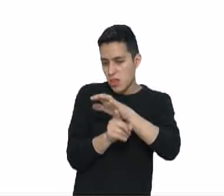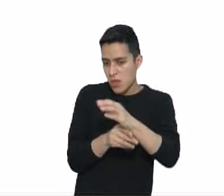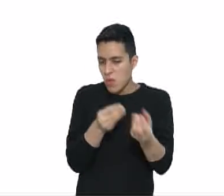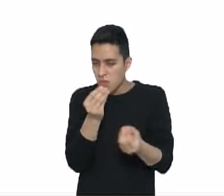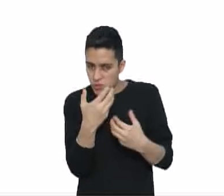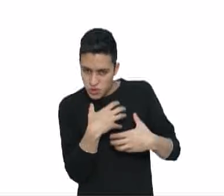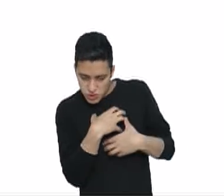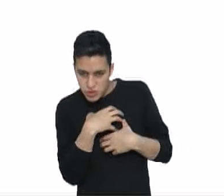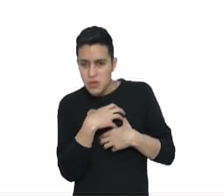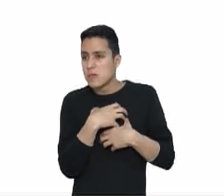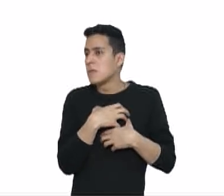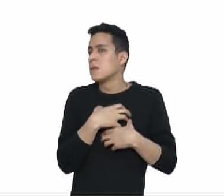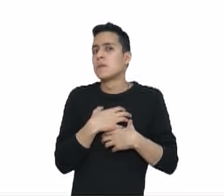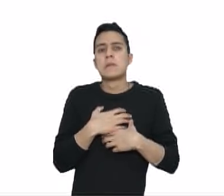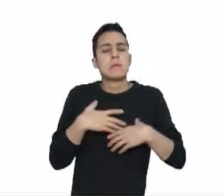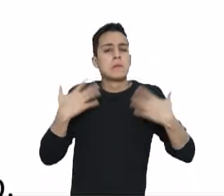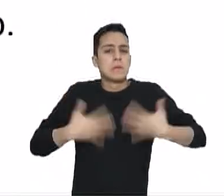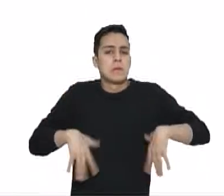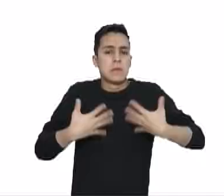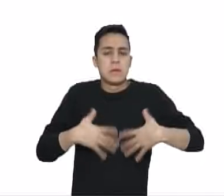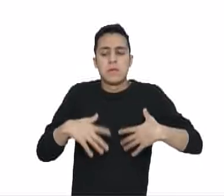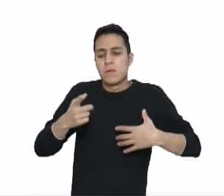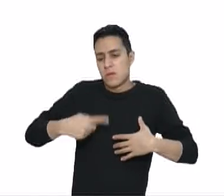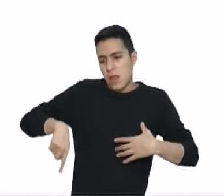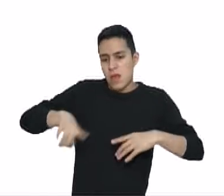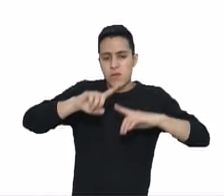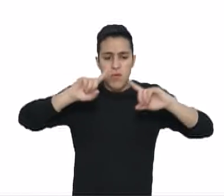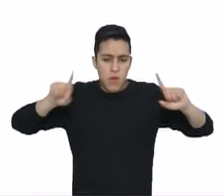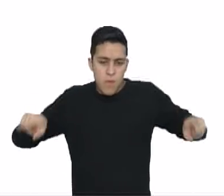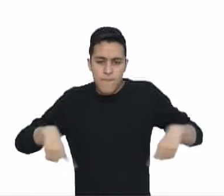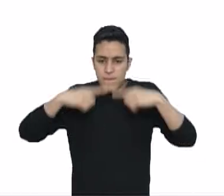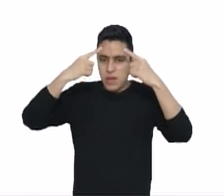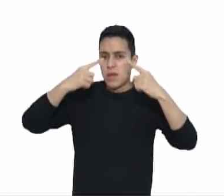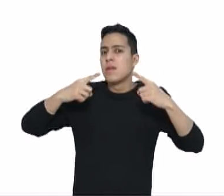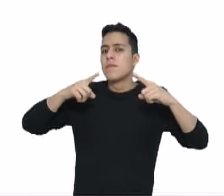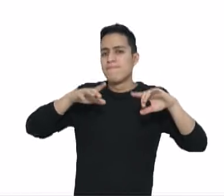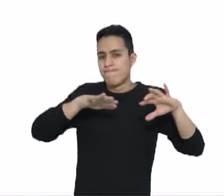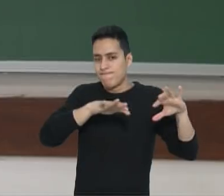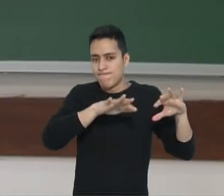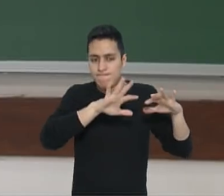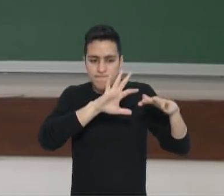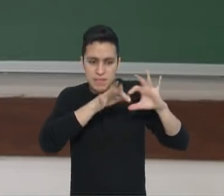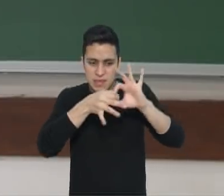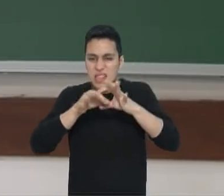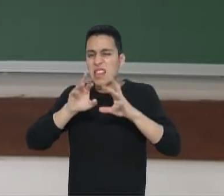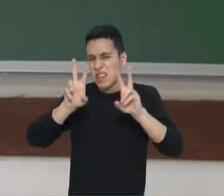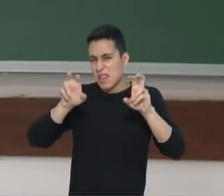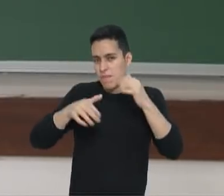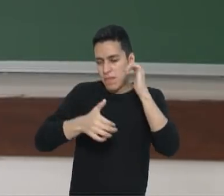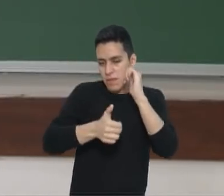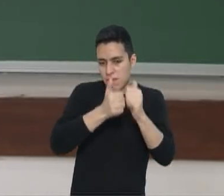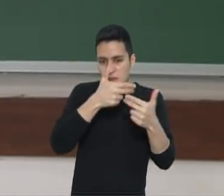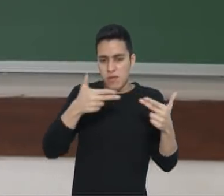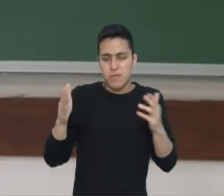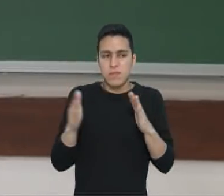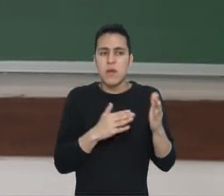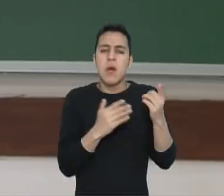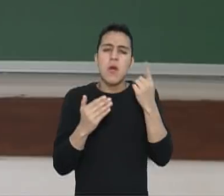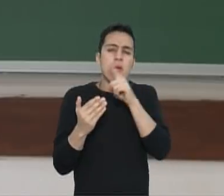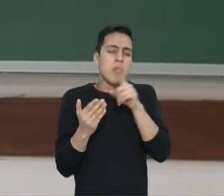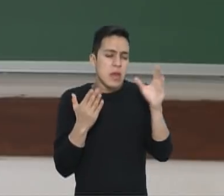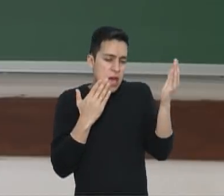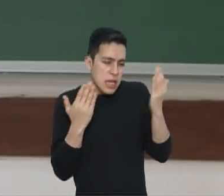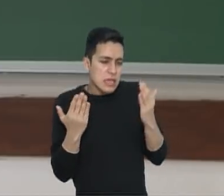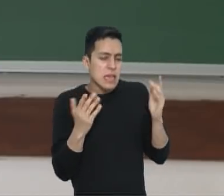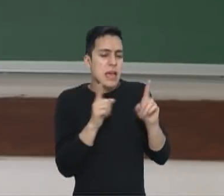de maneira grande, né, nas competições esportivas. Por último, vamos analisar aí a